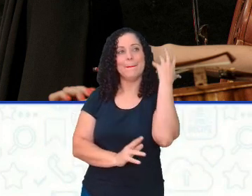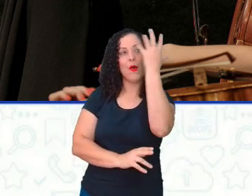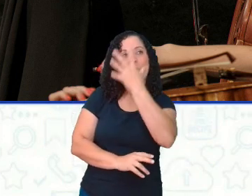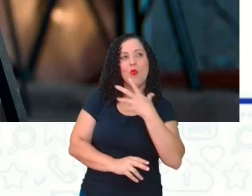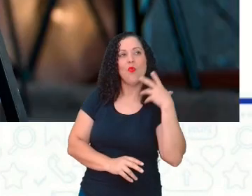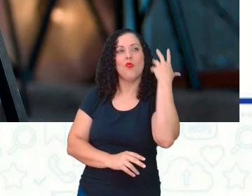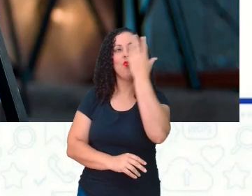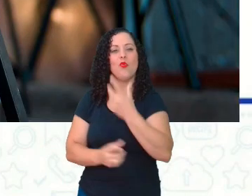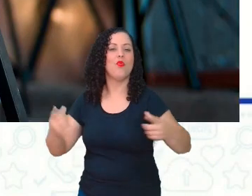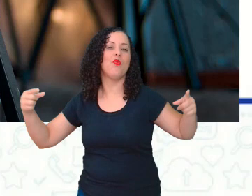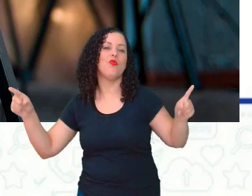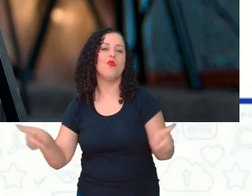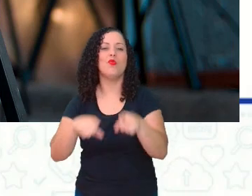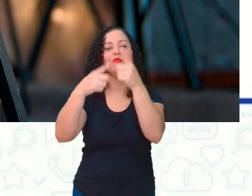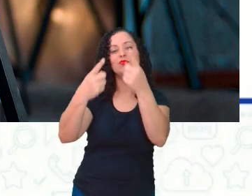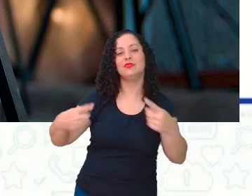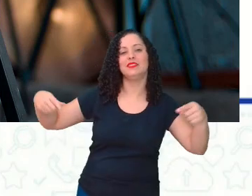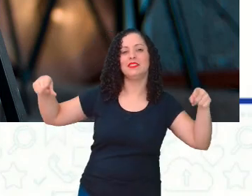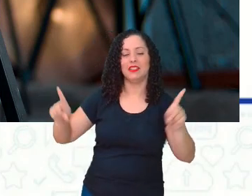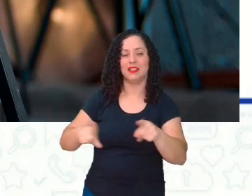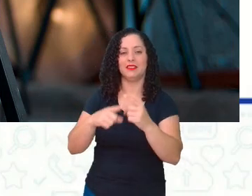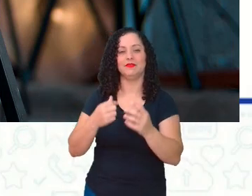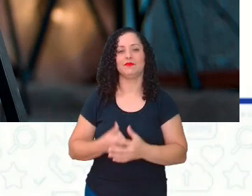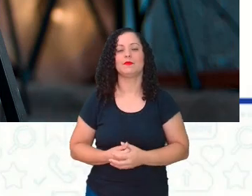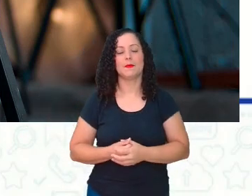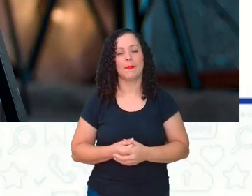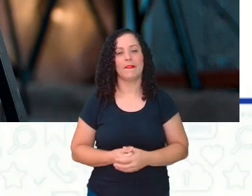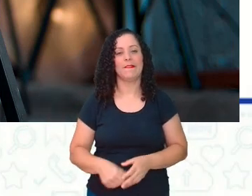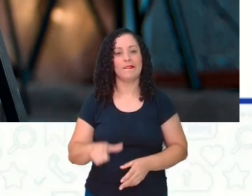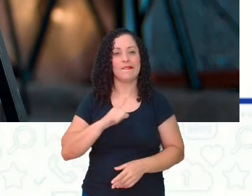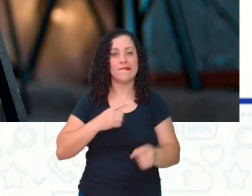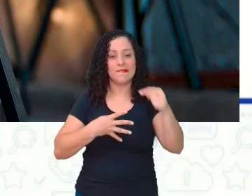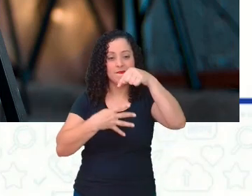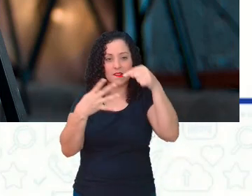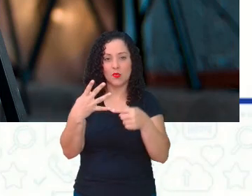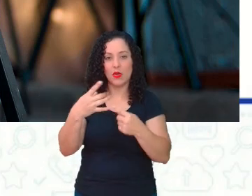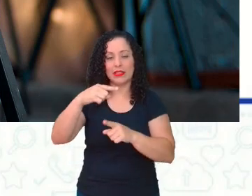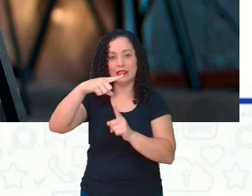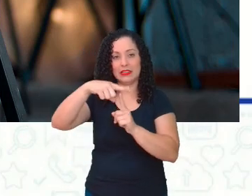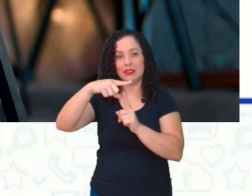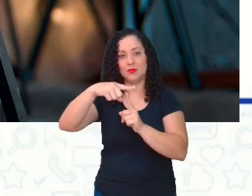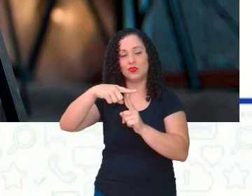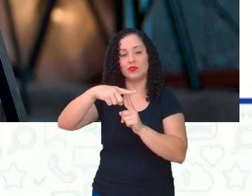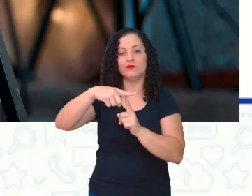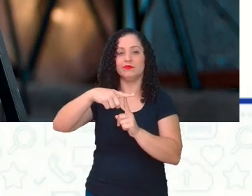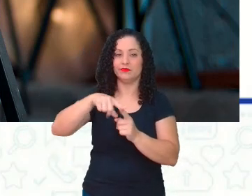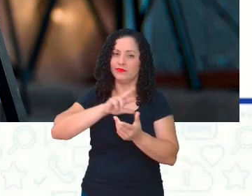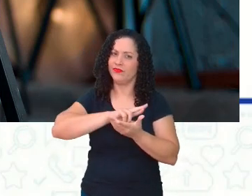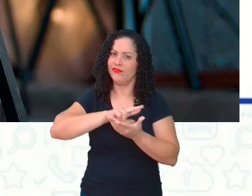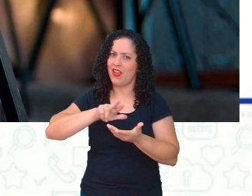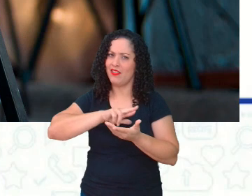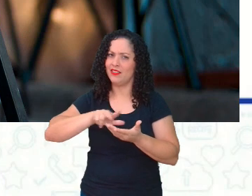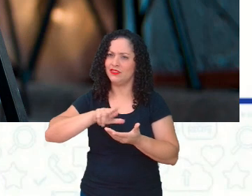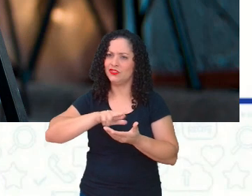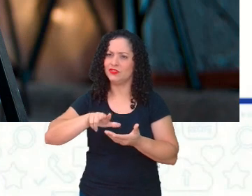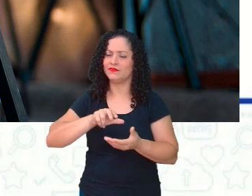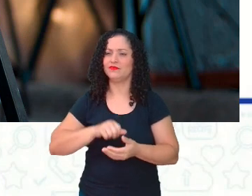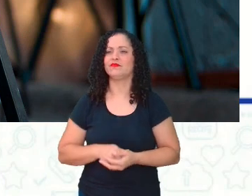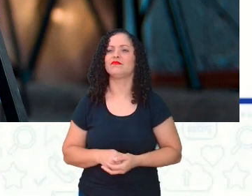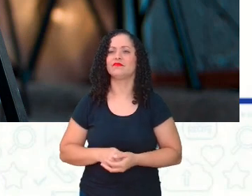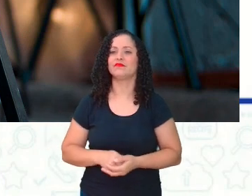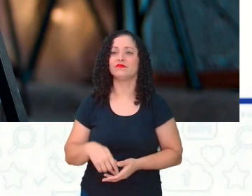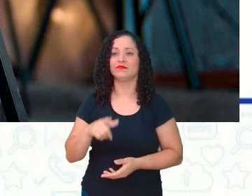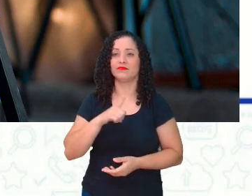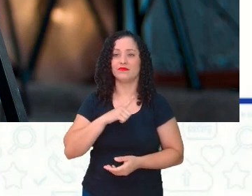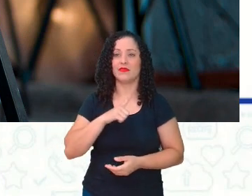né? Como é que vamos ver mais sobre isso? Então, são 4 tipos, né, de instrumentos. São os instrumentos de